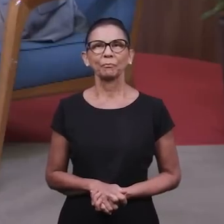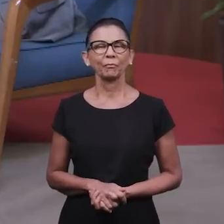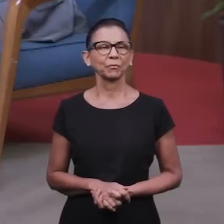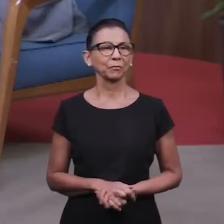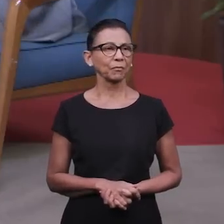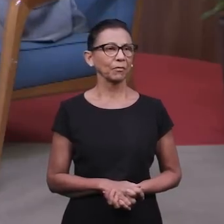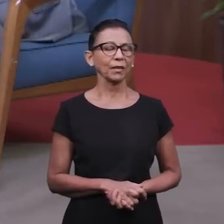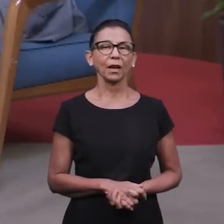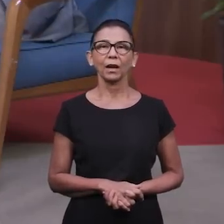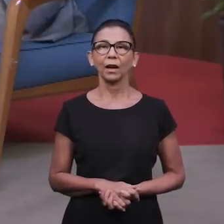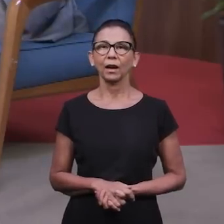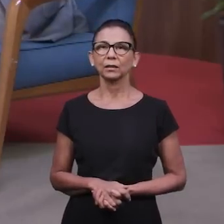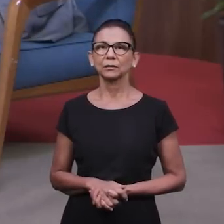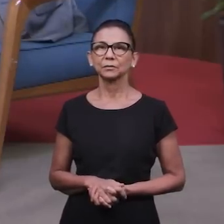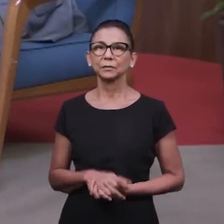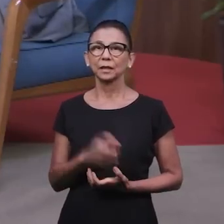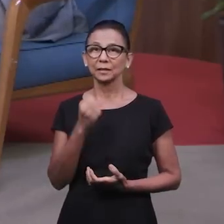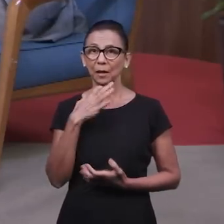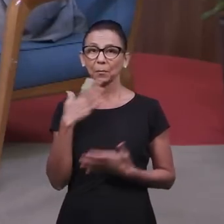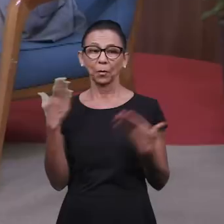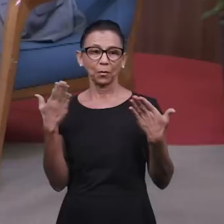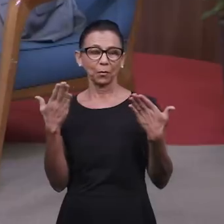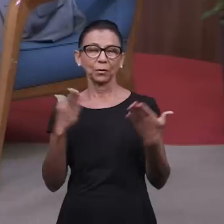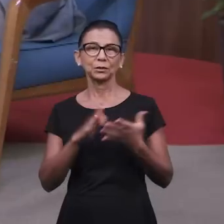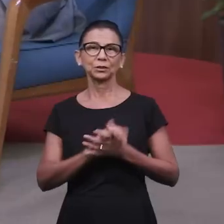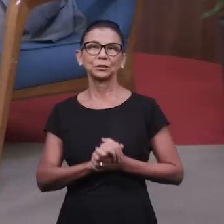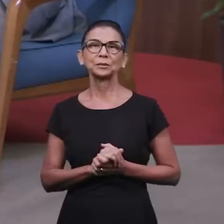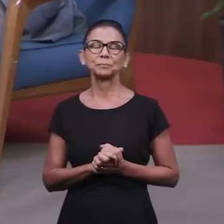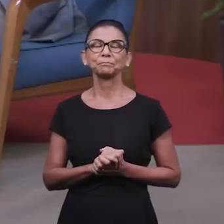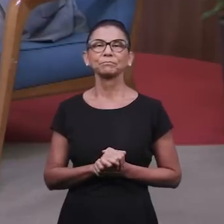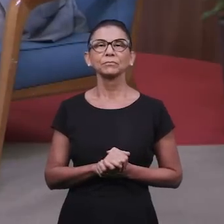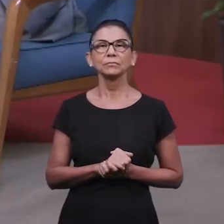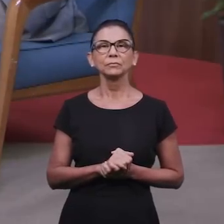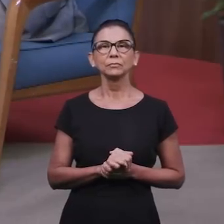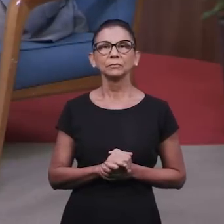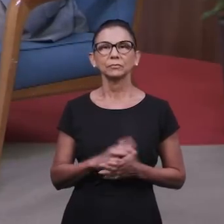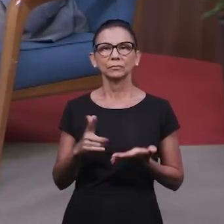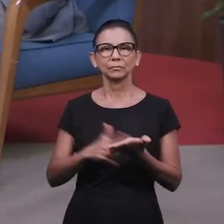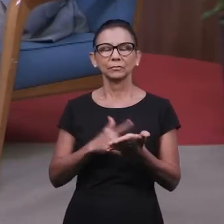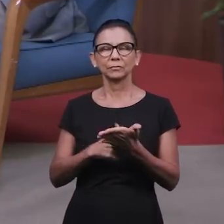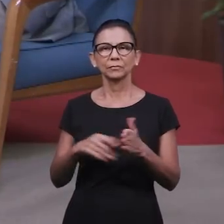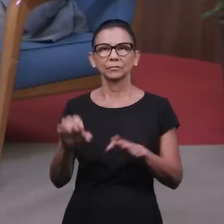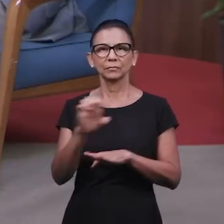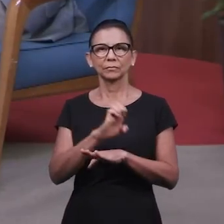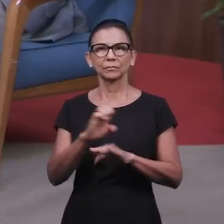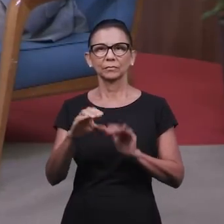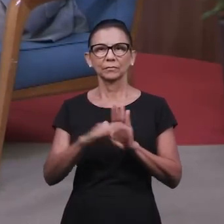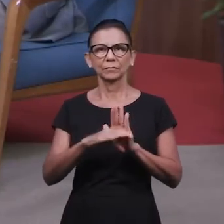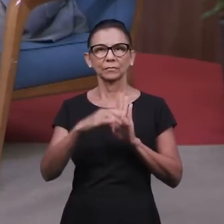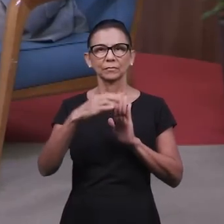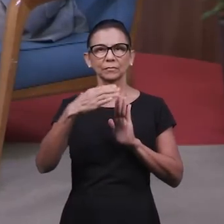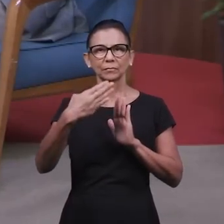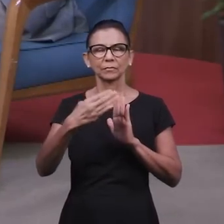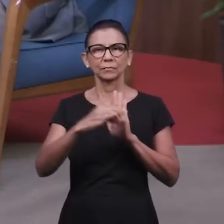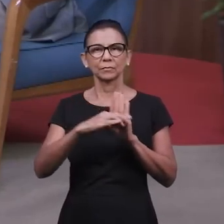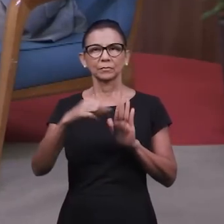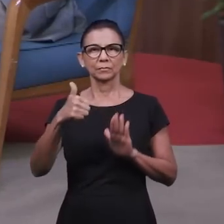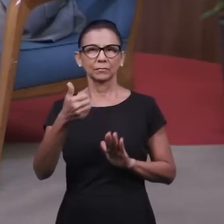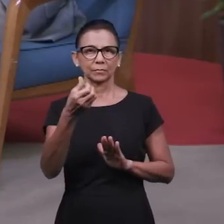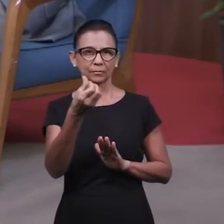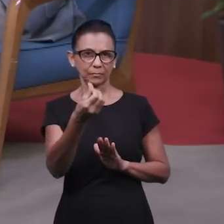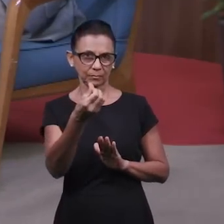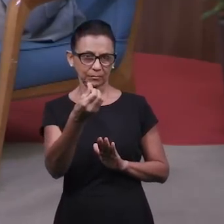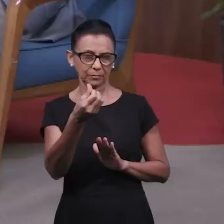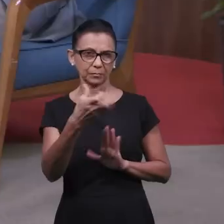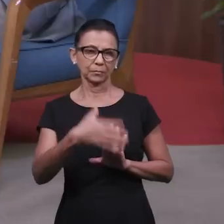ótimo hoje, porque a gente está vendo a linha subjacente o tempo inteiro, né? Então, Efésios 4, 15 e 16, nesse